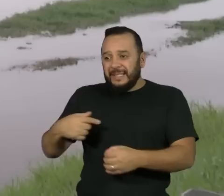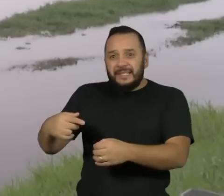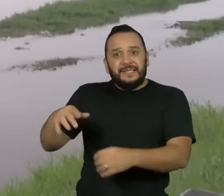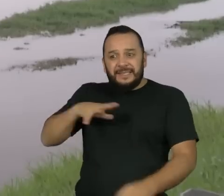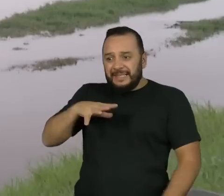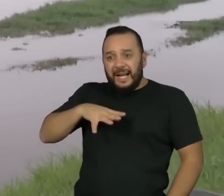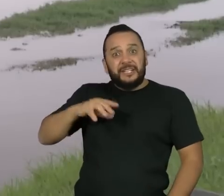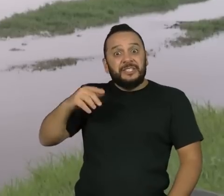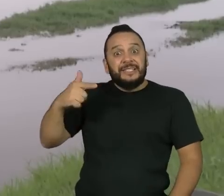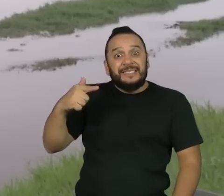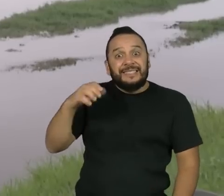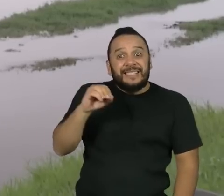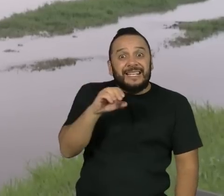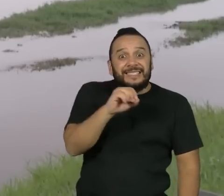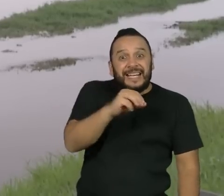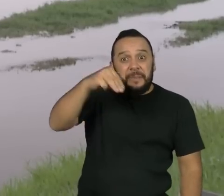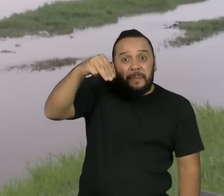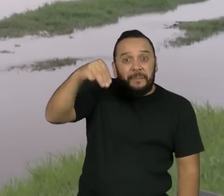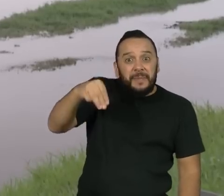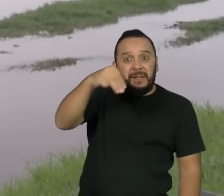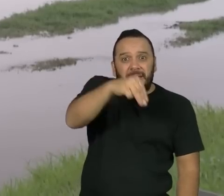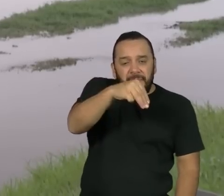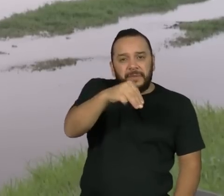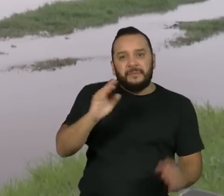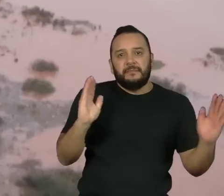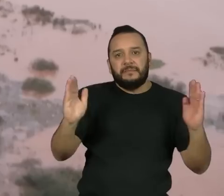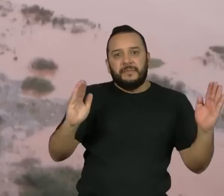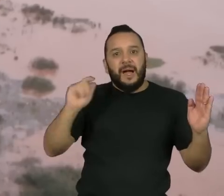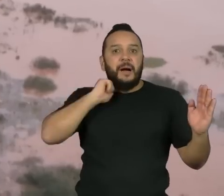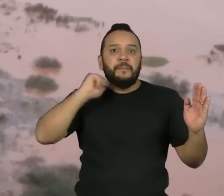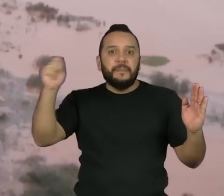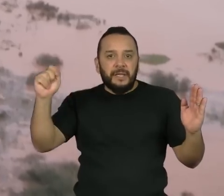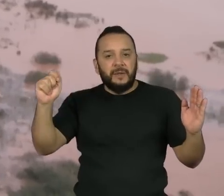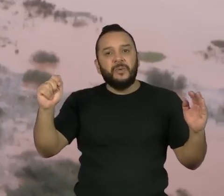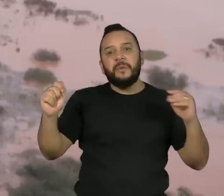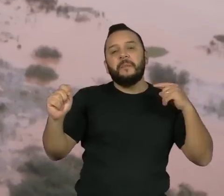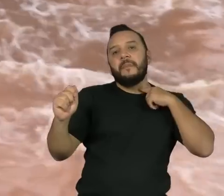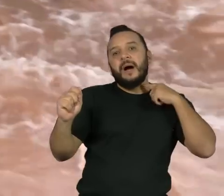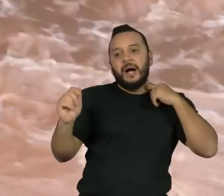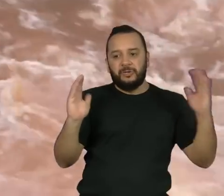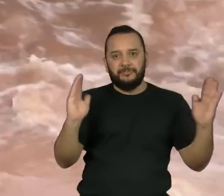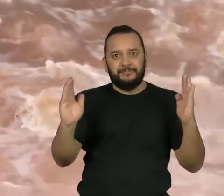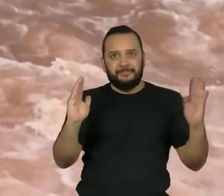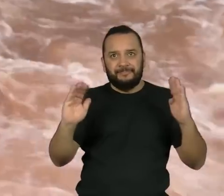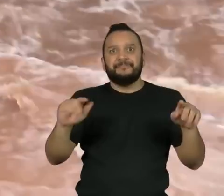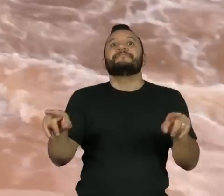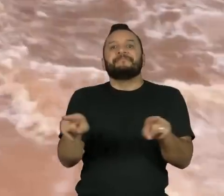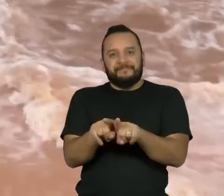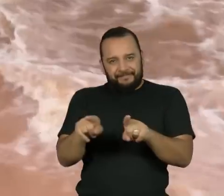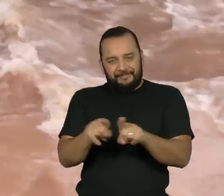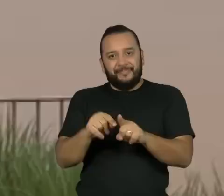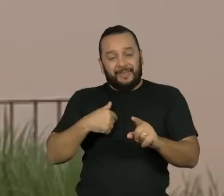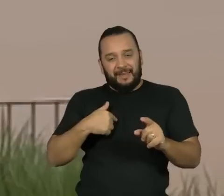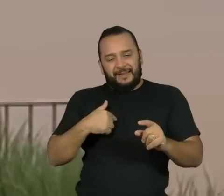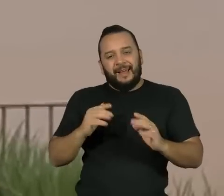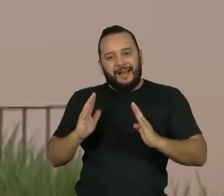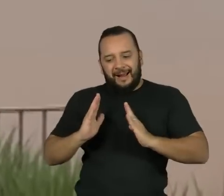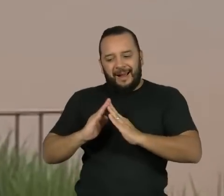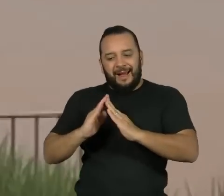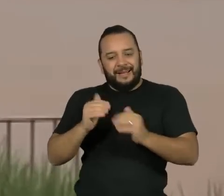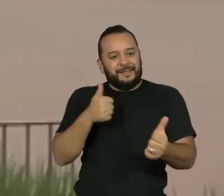700 milímetros entre abril e maio. As ocupações à beira dos cursos d'água terão que